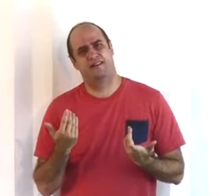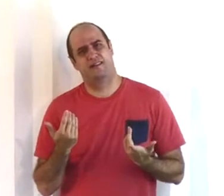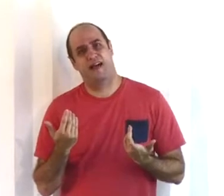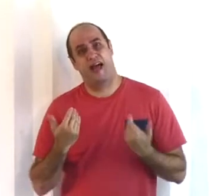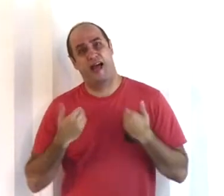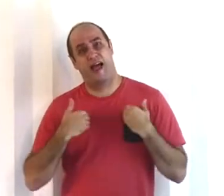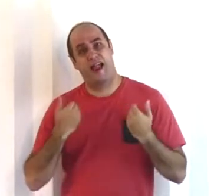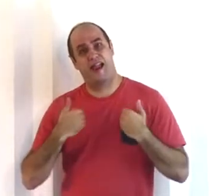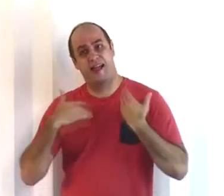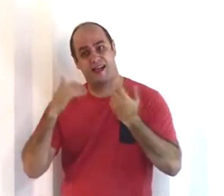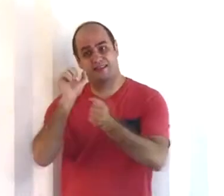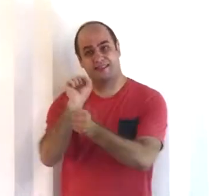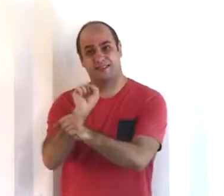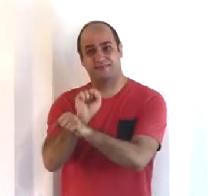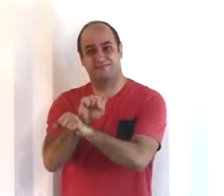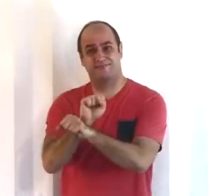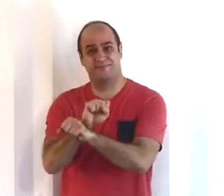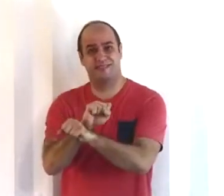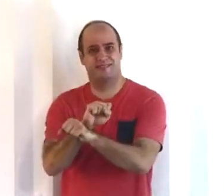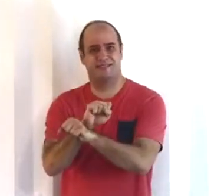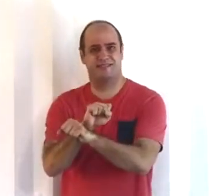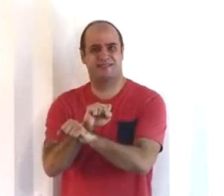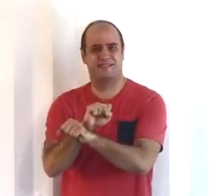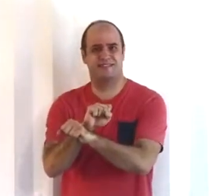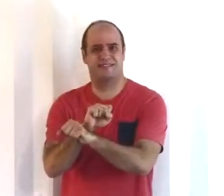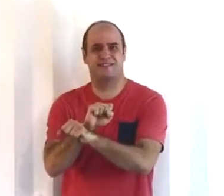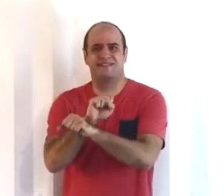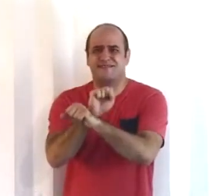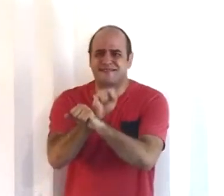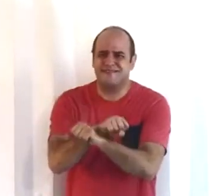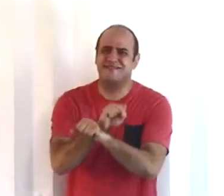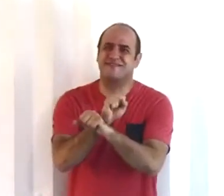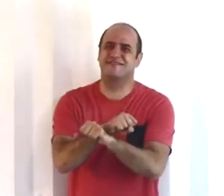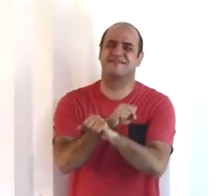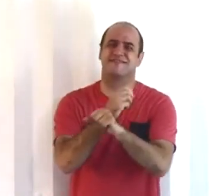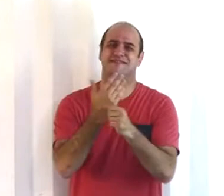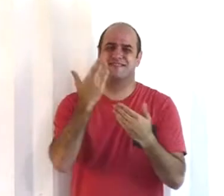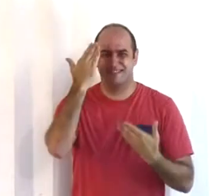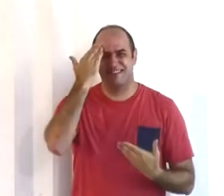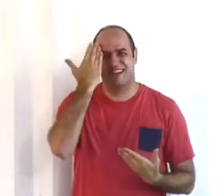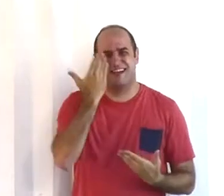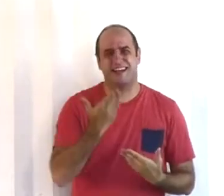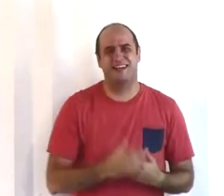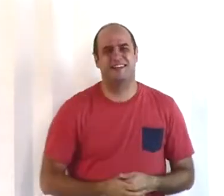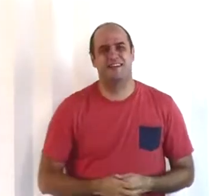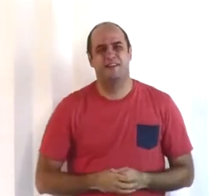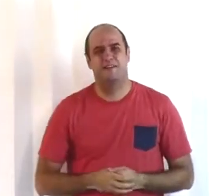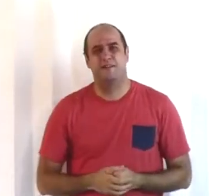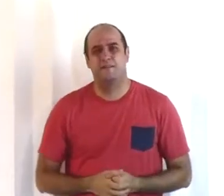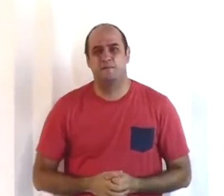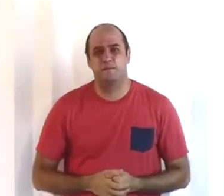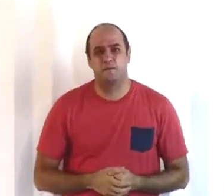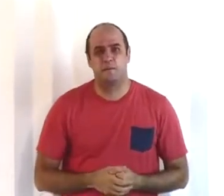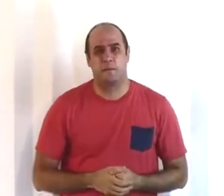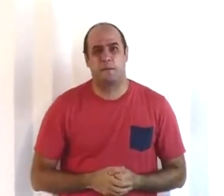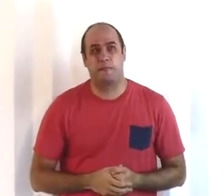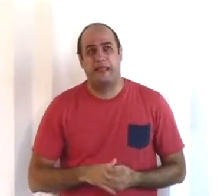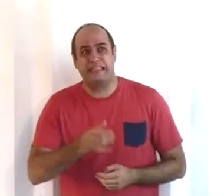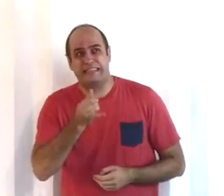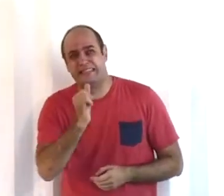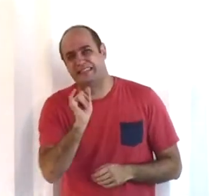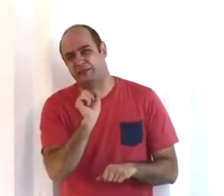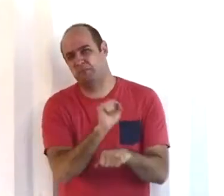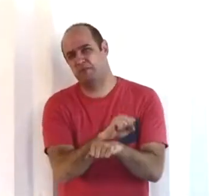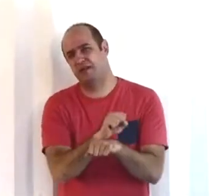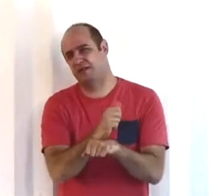da esperança. A alegria da esperança. Meus irmãos, quando não há esperança,